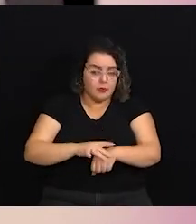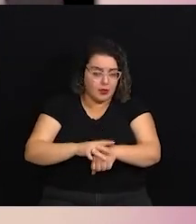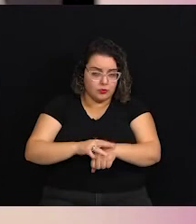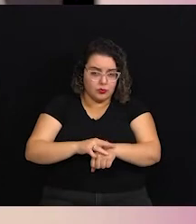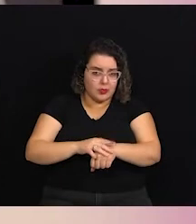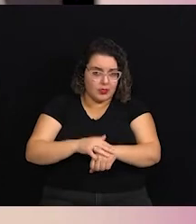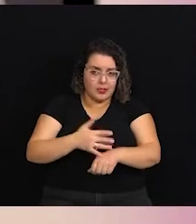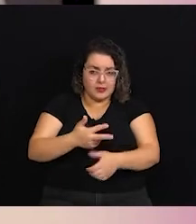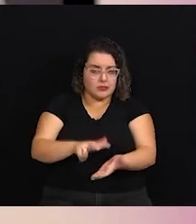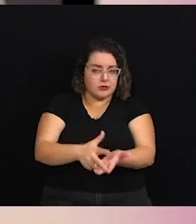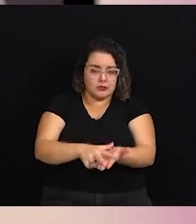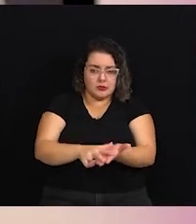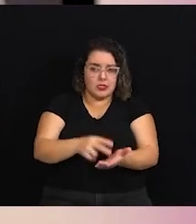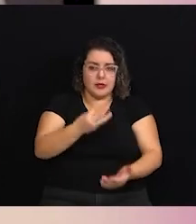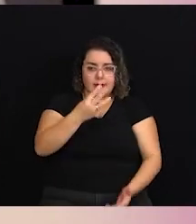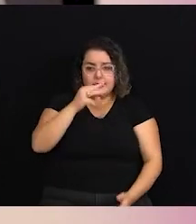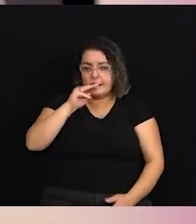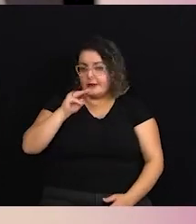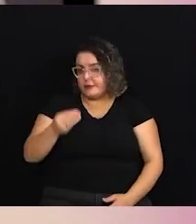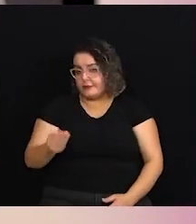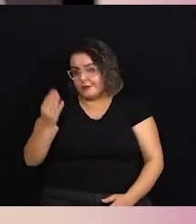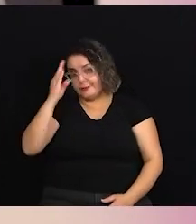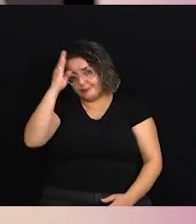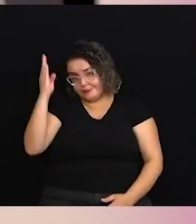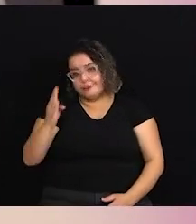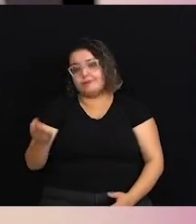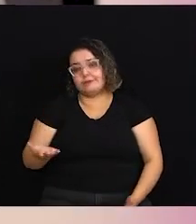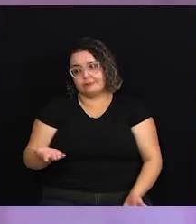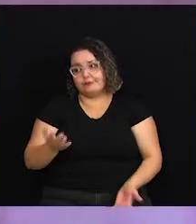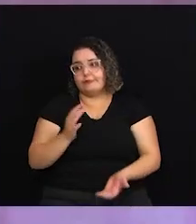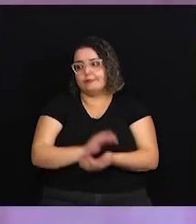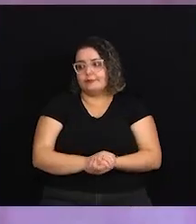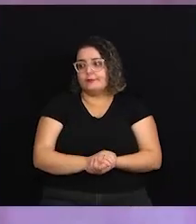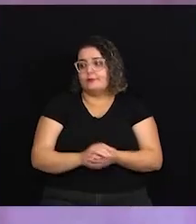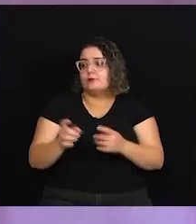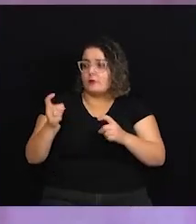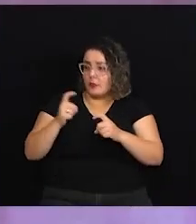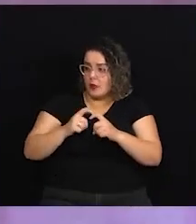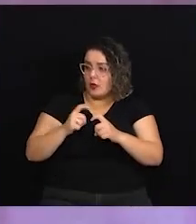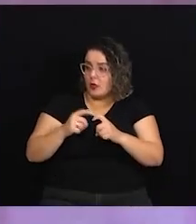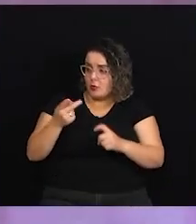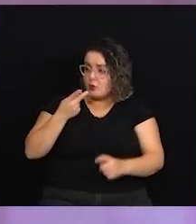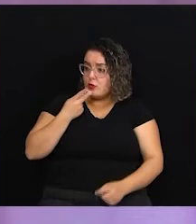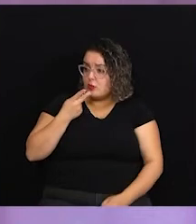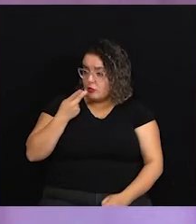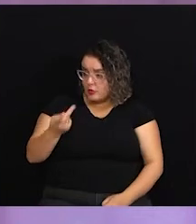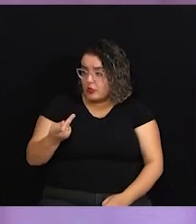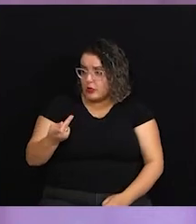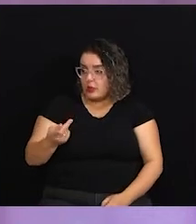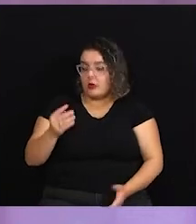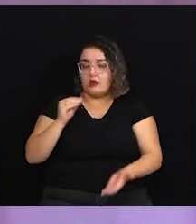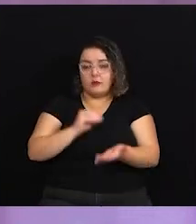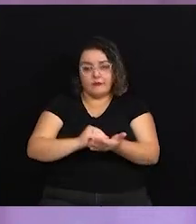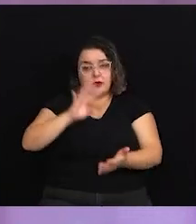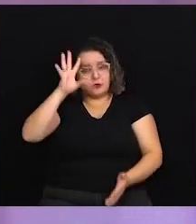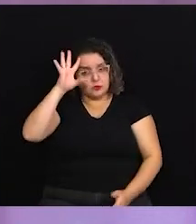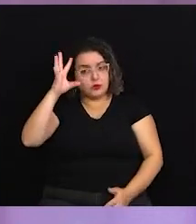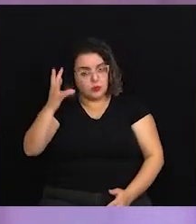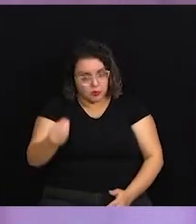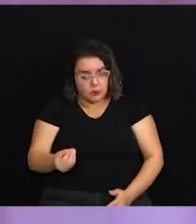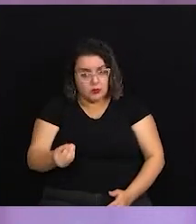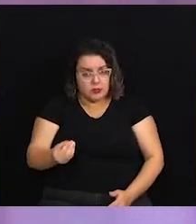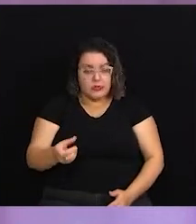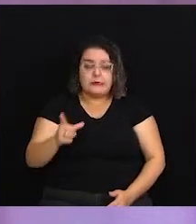que acomete 3 milhões de brasileiros aqui e Doutor como ser disse né ainda falta não